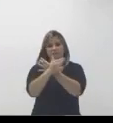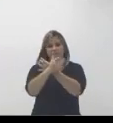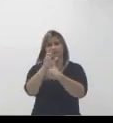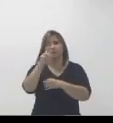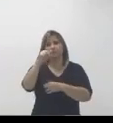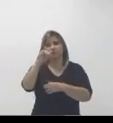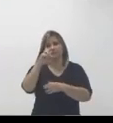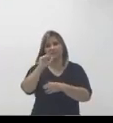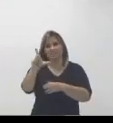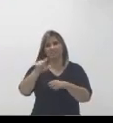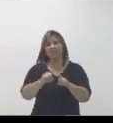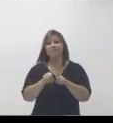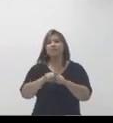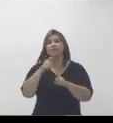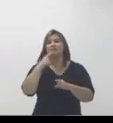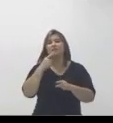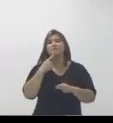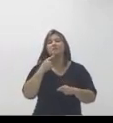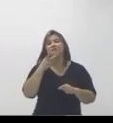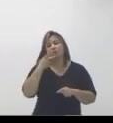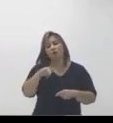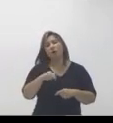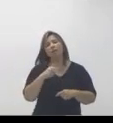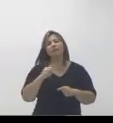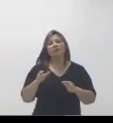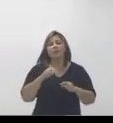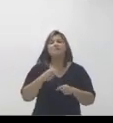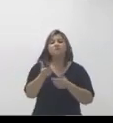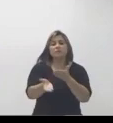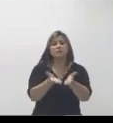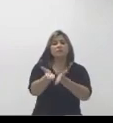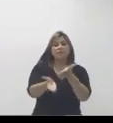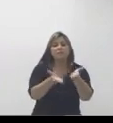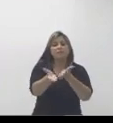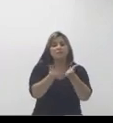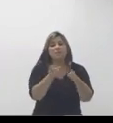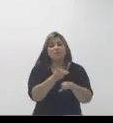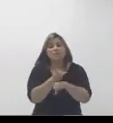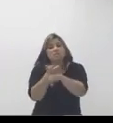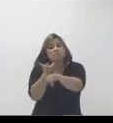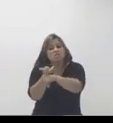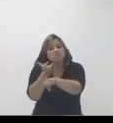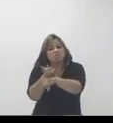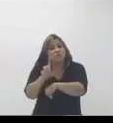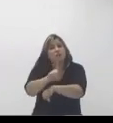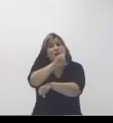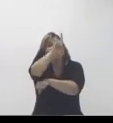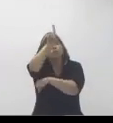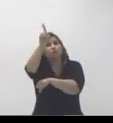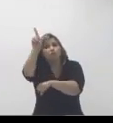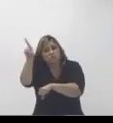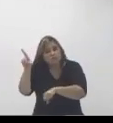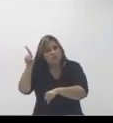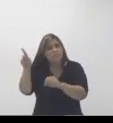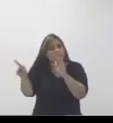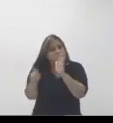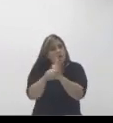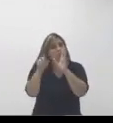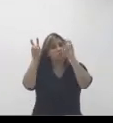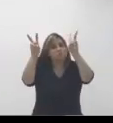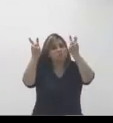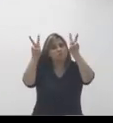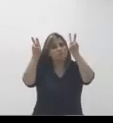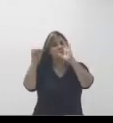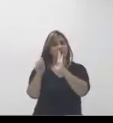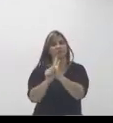e eles prometem a igreja universal promete cura para as pessoas que procuram um determinado dia procura de drogas isso